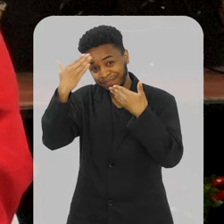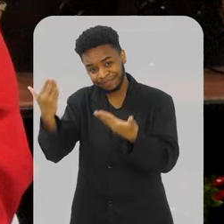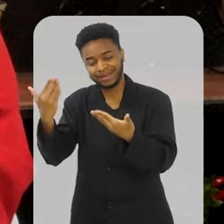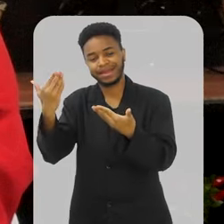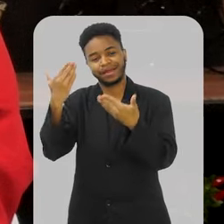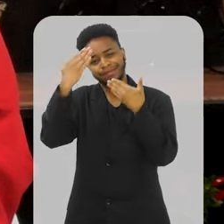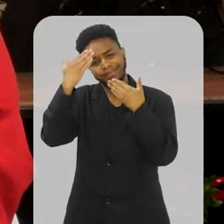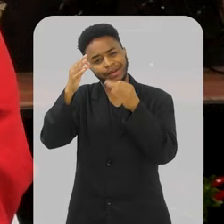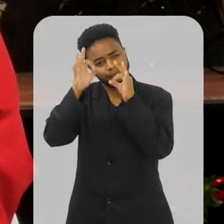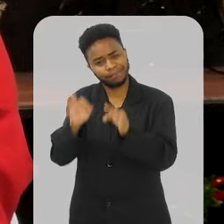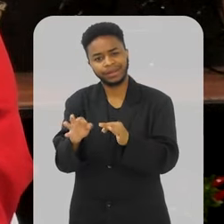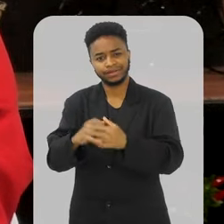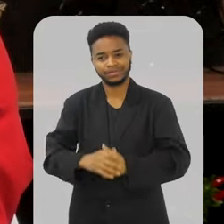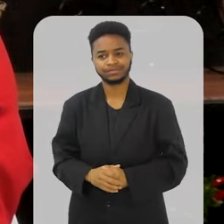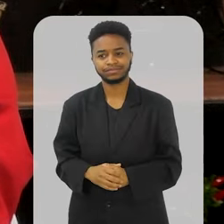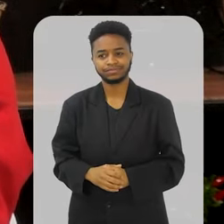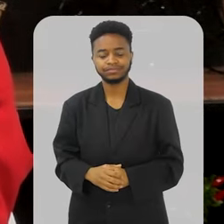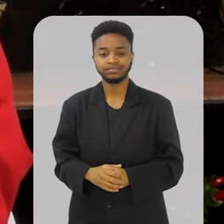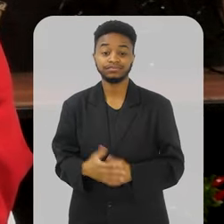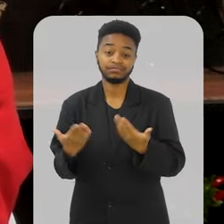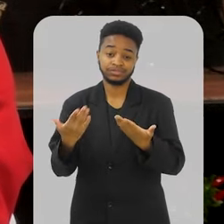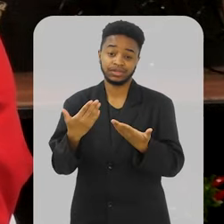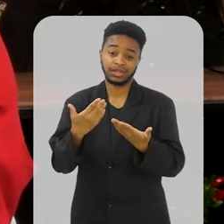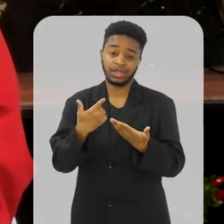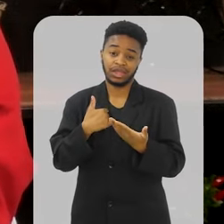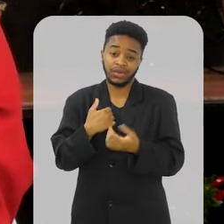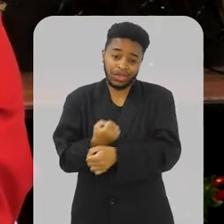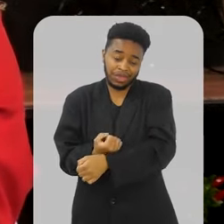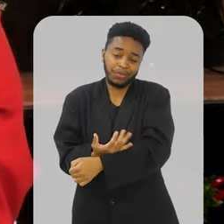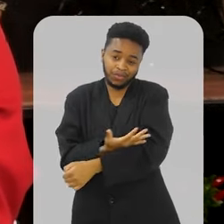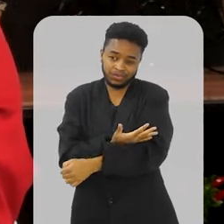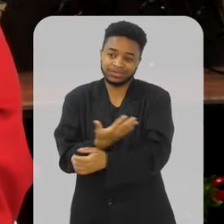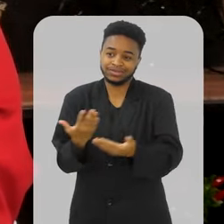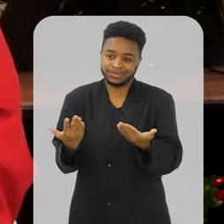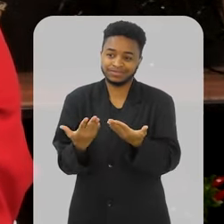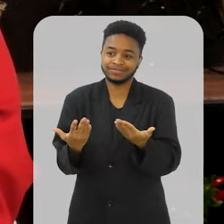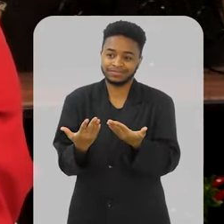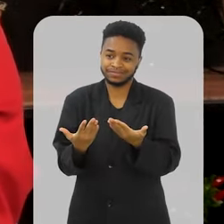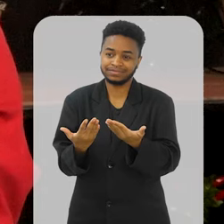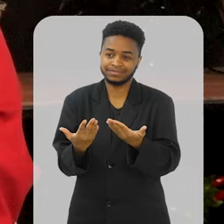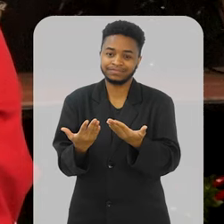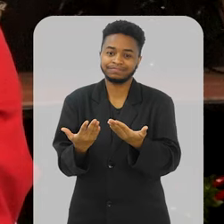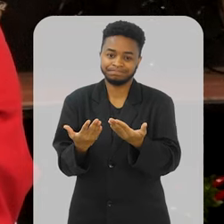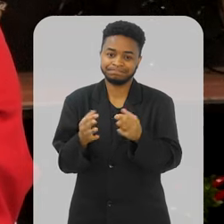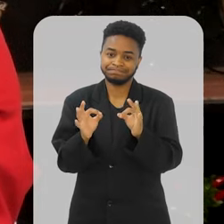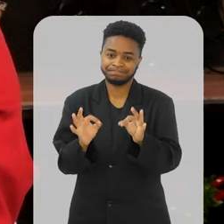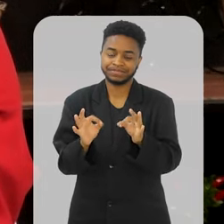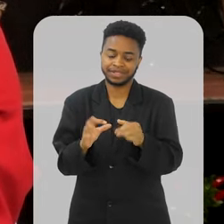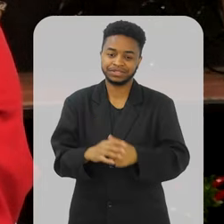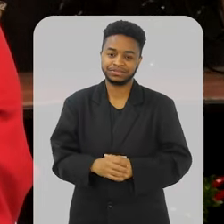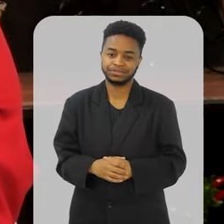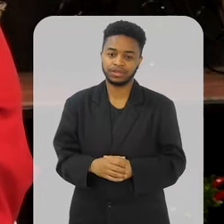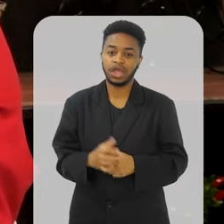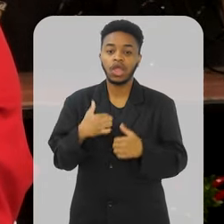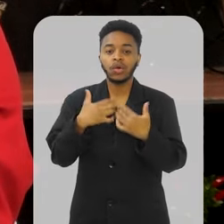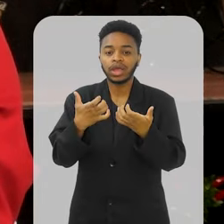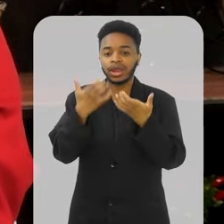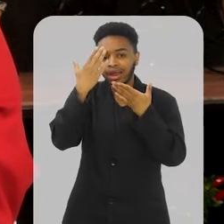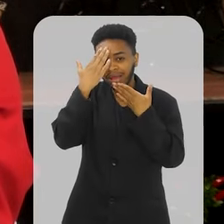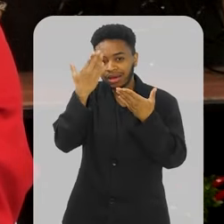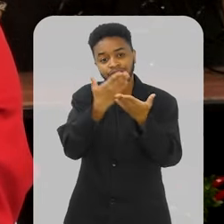muito obrigada mesmo gente eu ficando aqui emocionada Com certeza